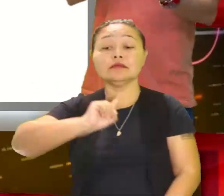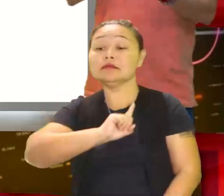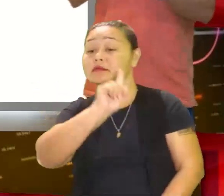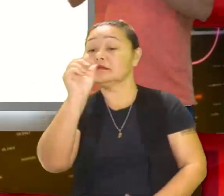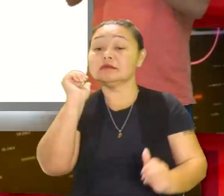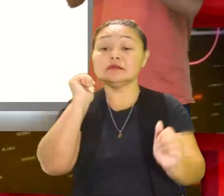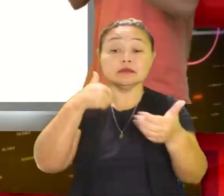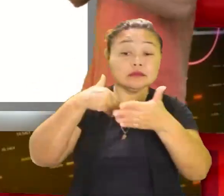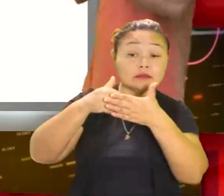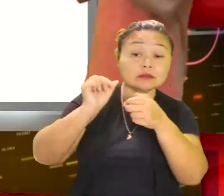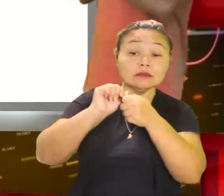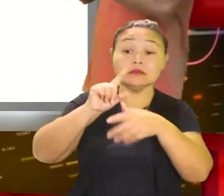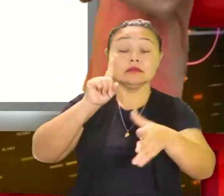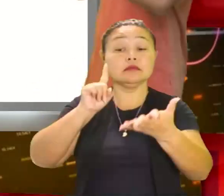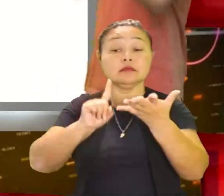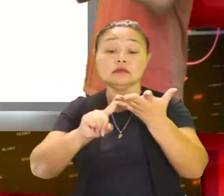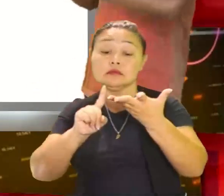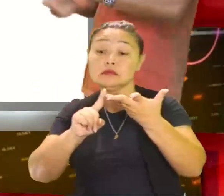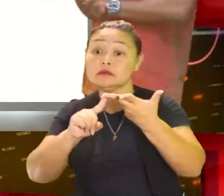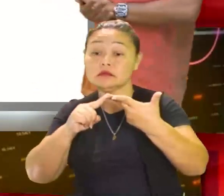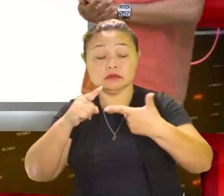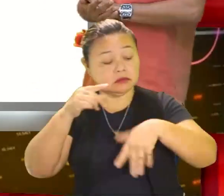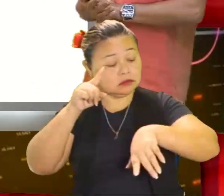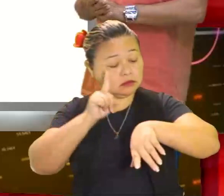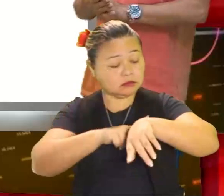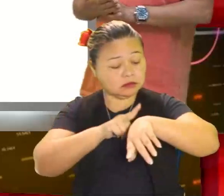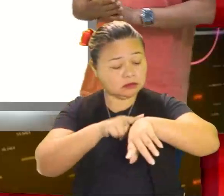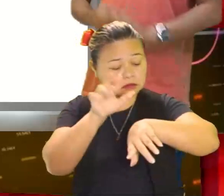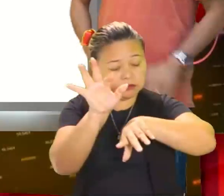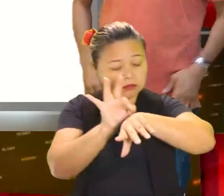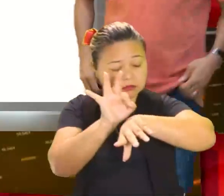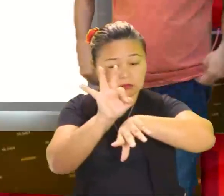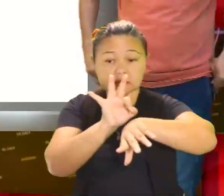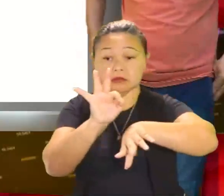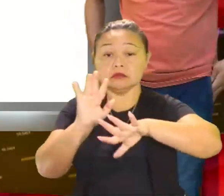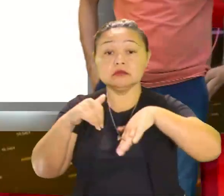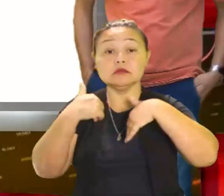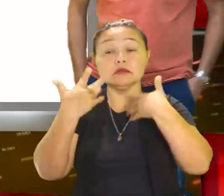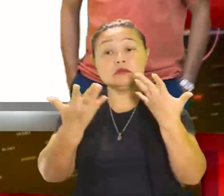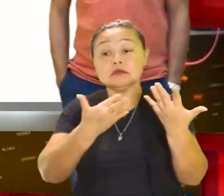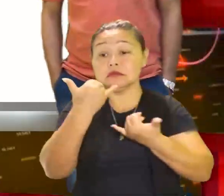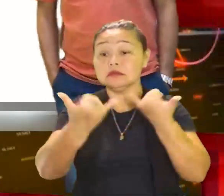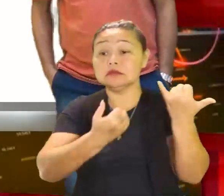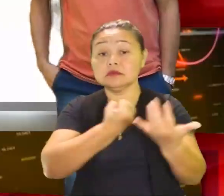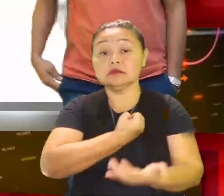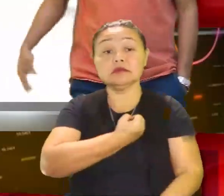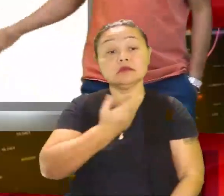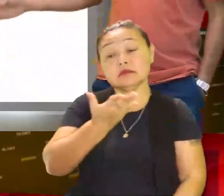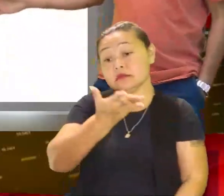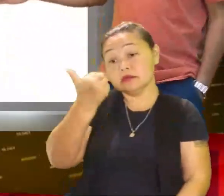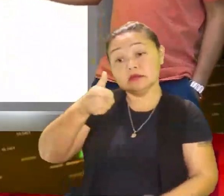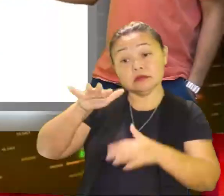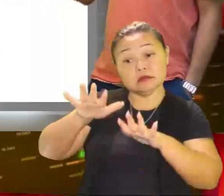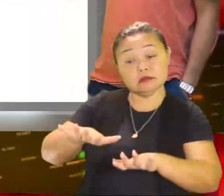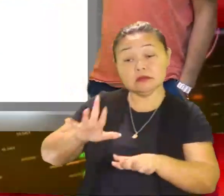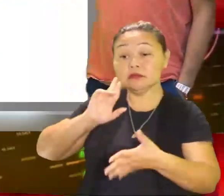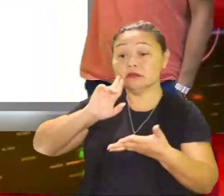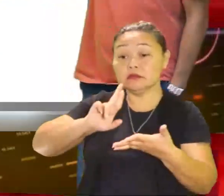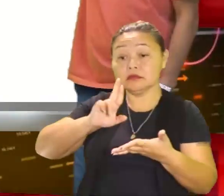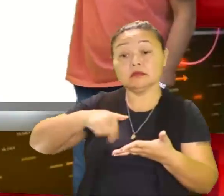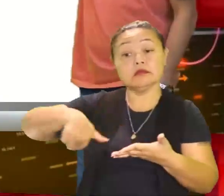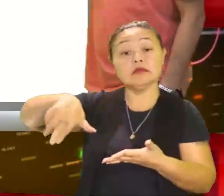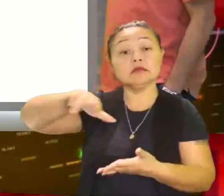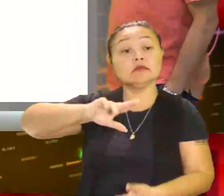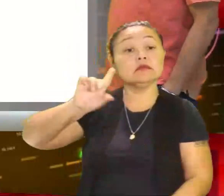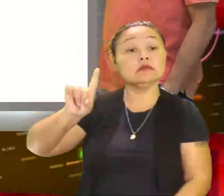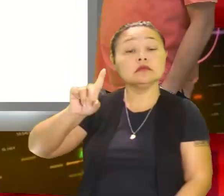tempo de jogar futebol, dá tempo de fazer tudo. Olha aí. Dá tempo. Né? E vamos lá brincando com os números? Fica aqui com a gente já vai dar a resposta